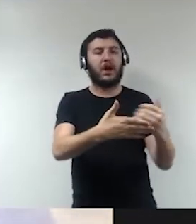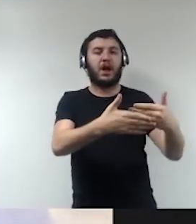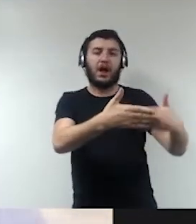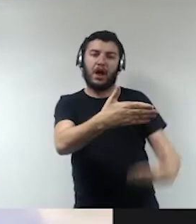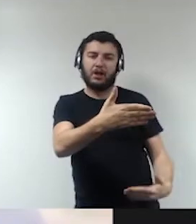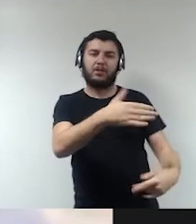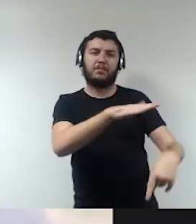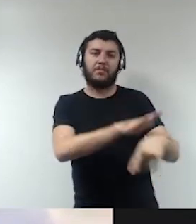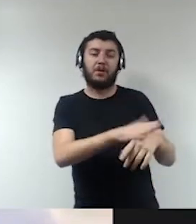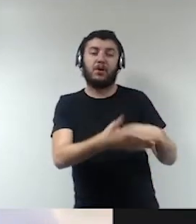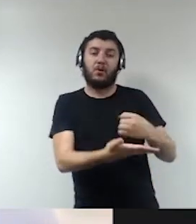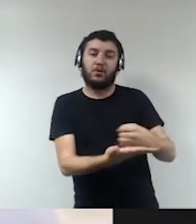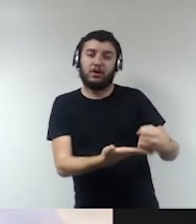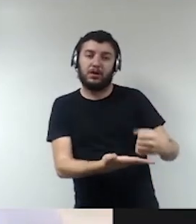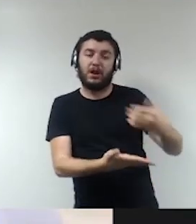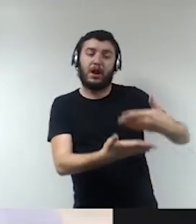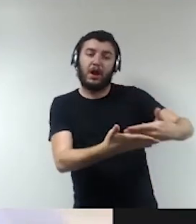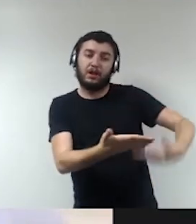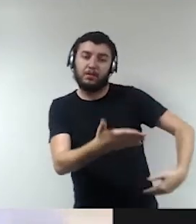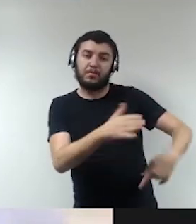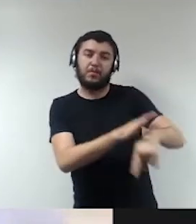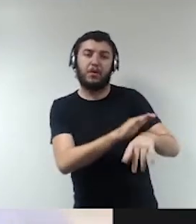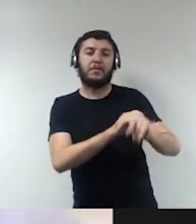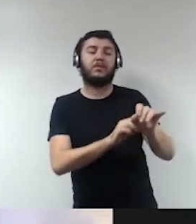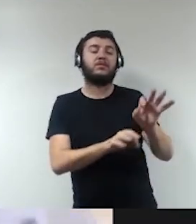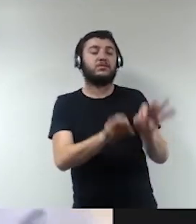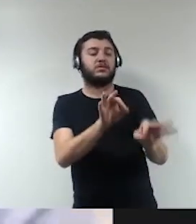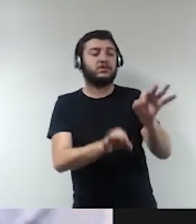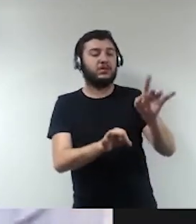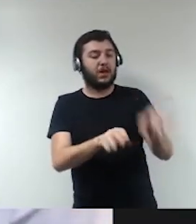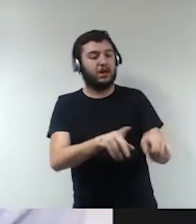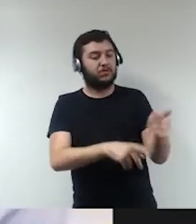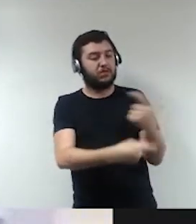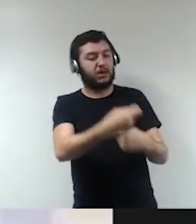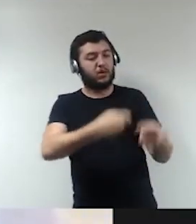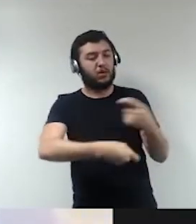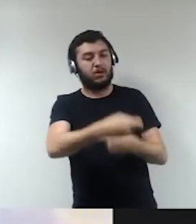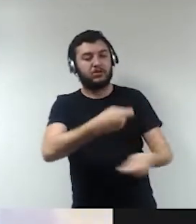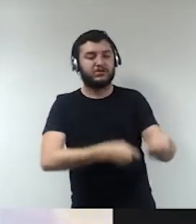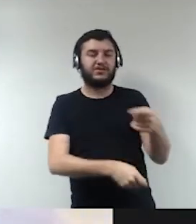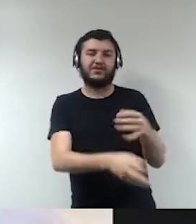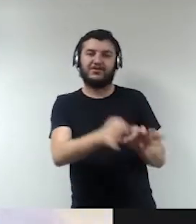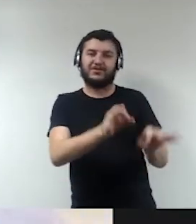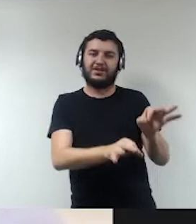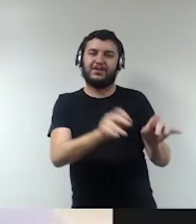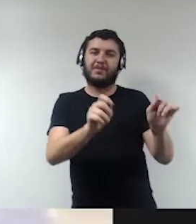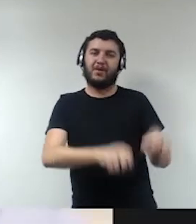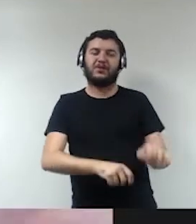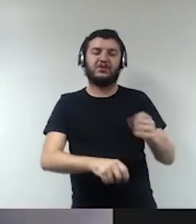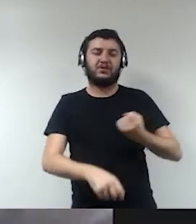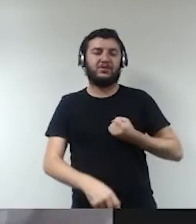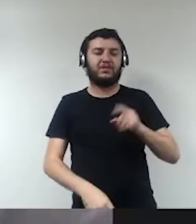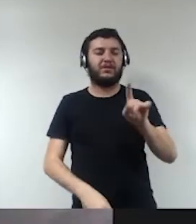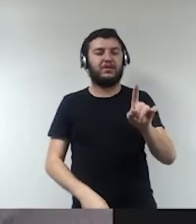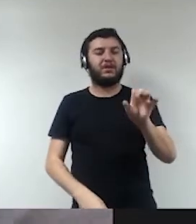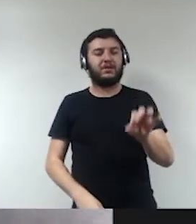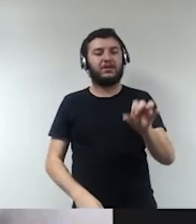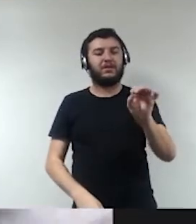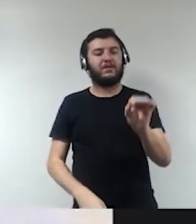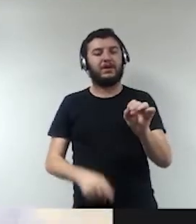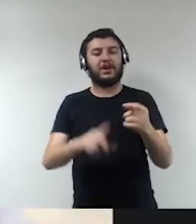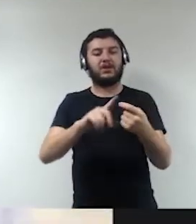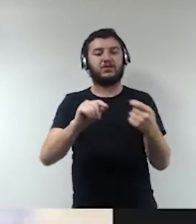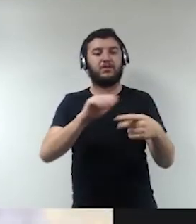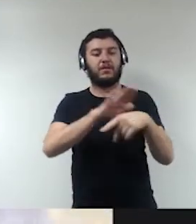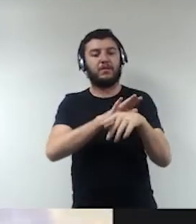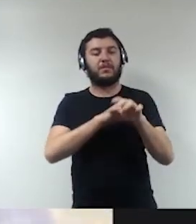a expressão contrato judicial a negócio jurídico, porque o negócio jurídico pode nos remeter lá ao 190 do CPC, e aí é negócio jurídico